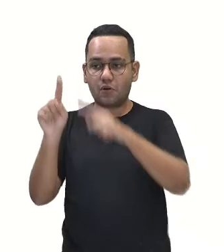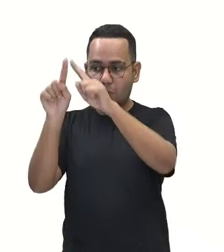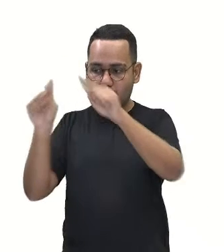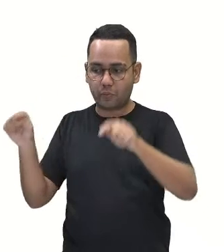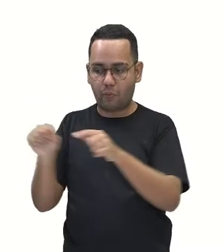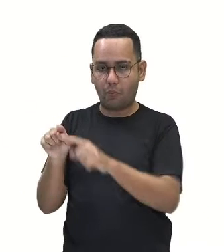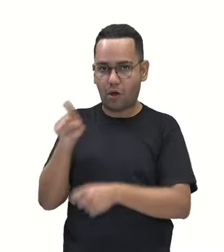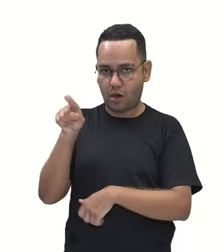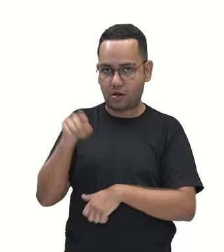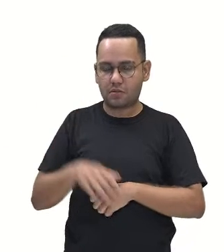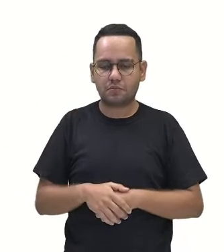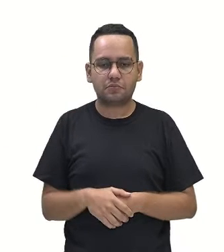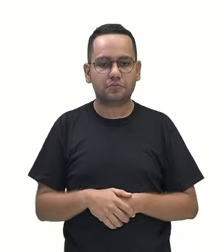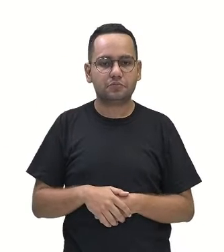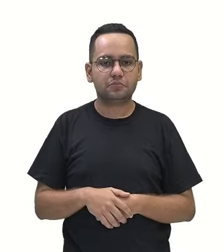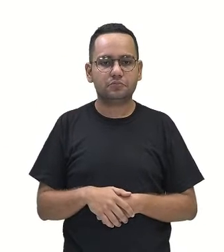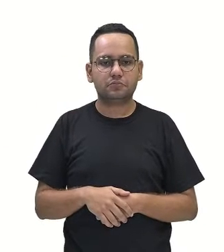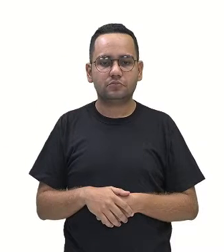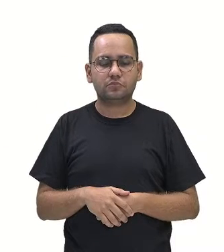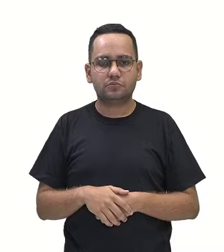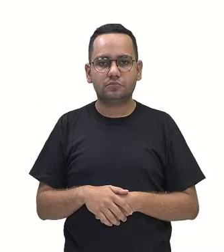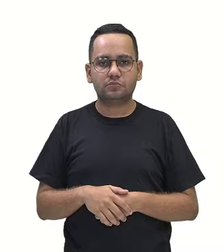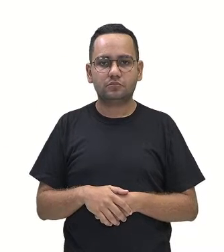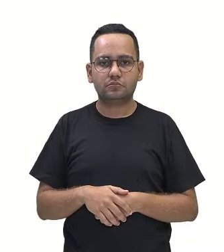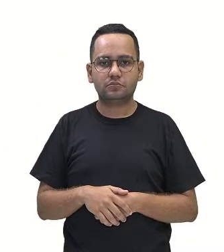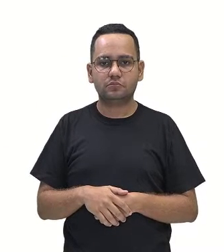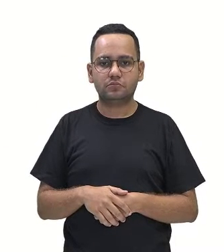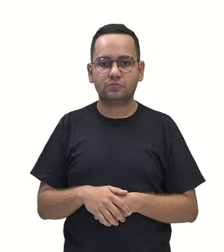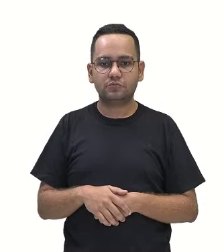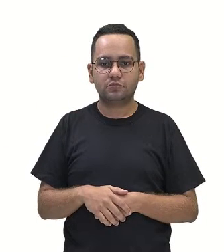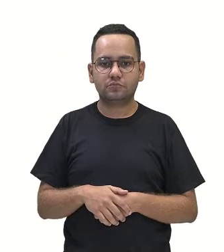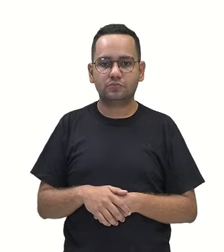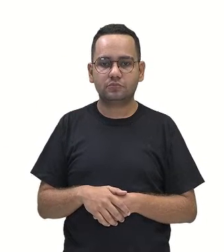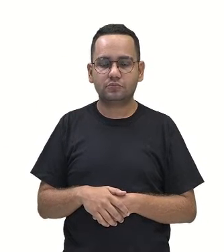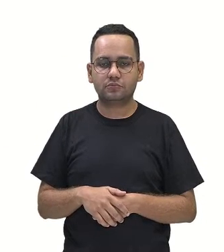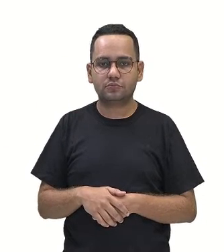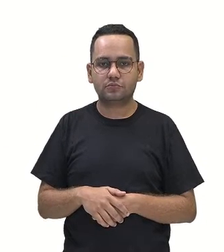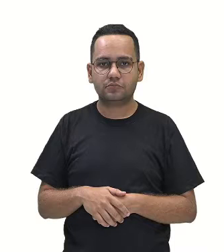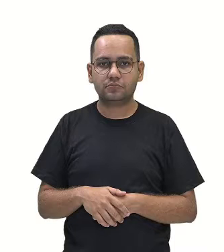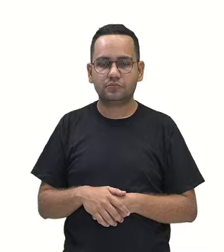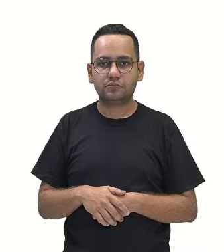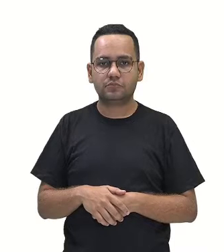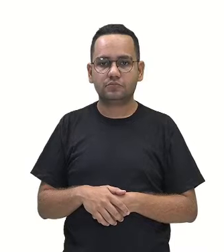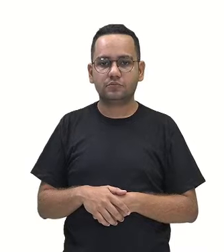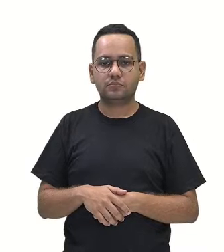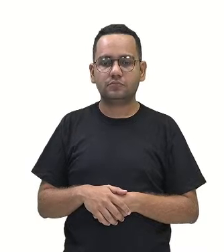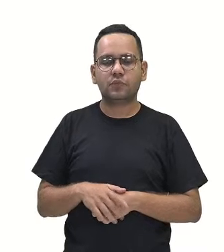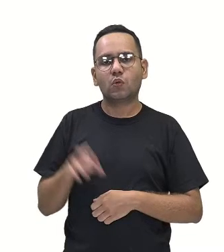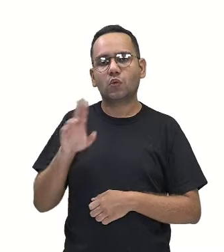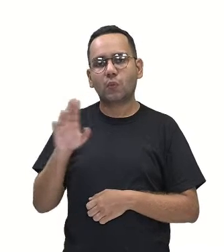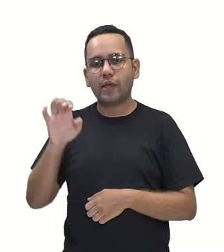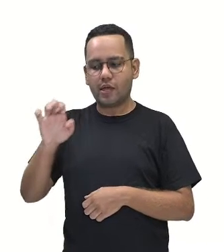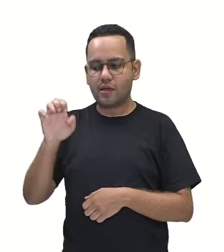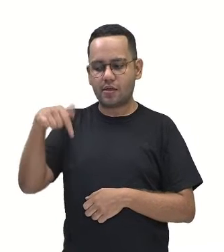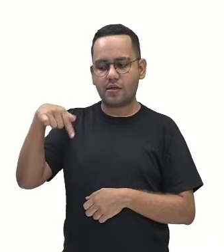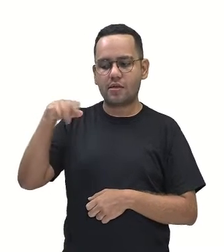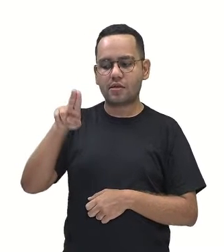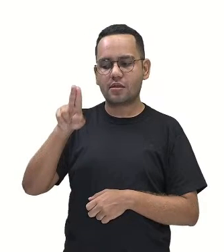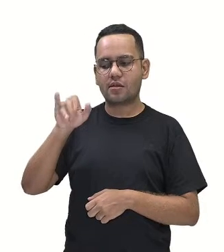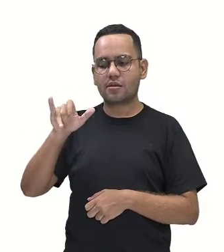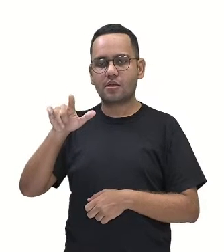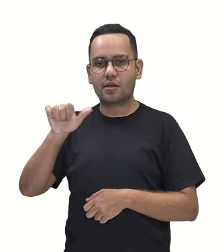triângulo, ele é regular por quê? Ele é chamado de triângulo equilátero. Um